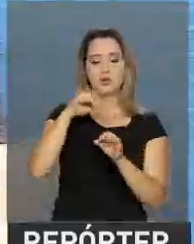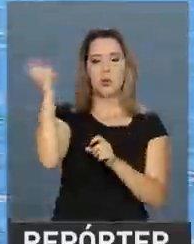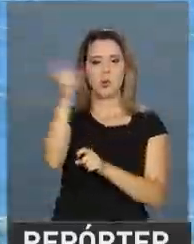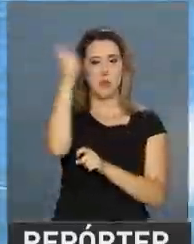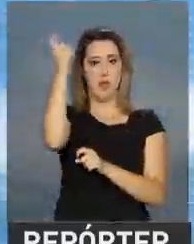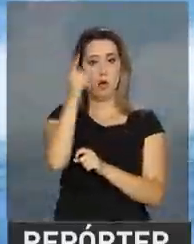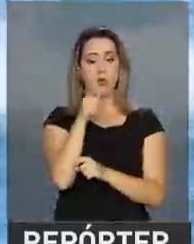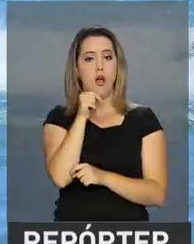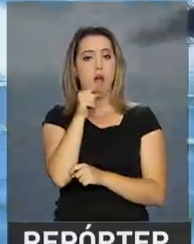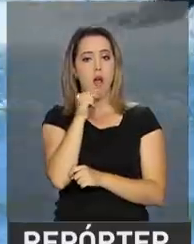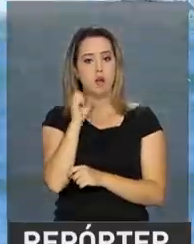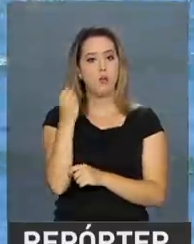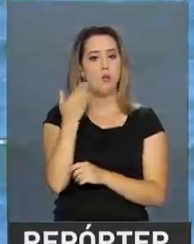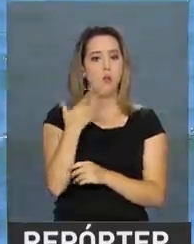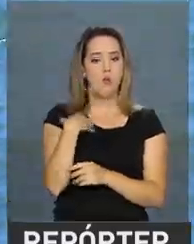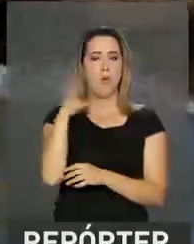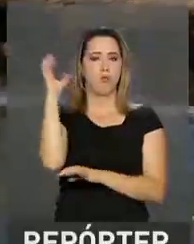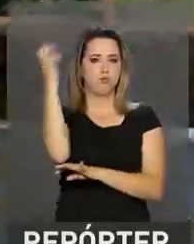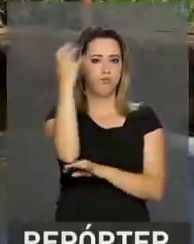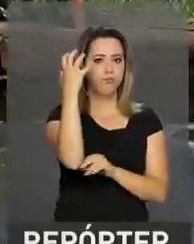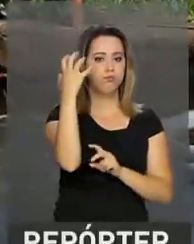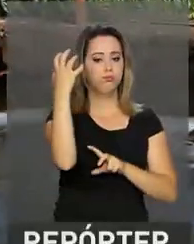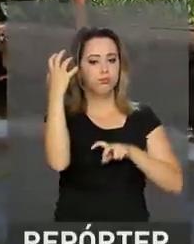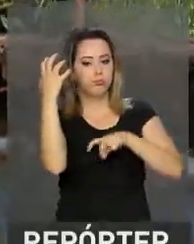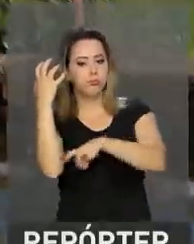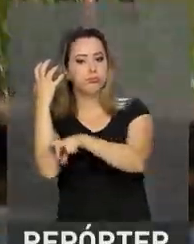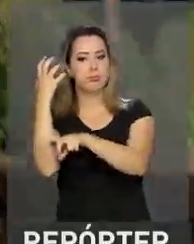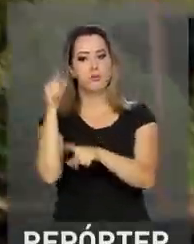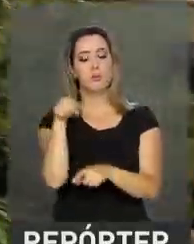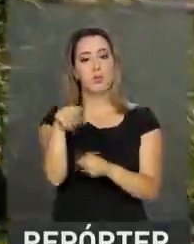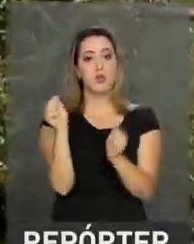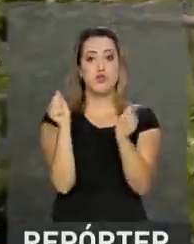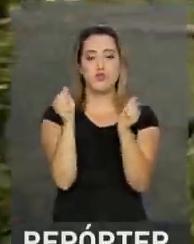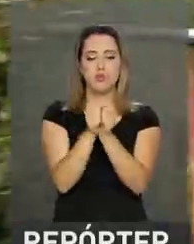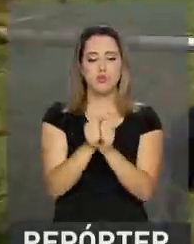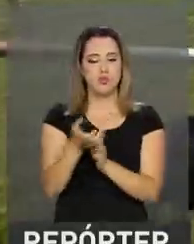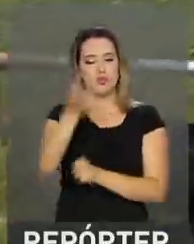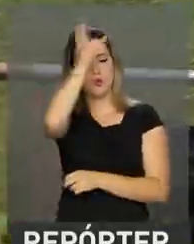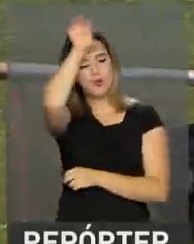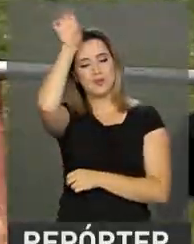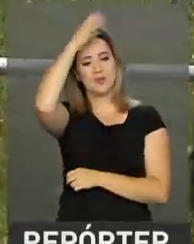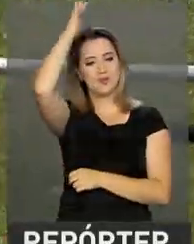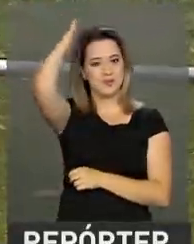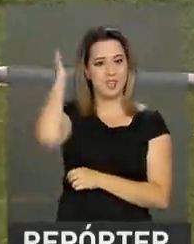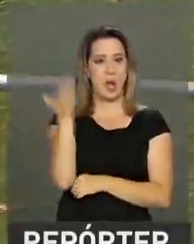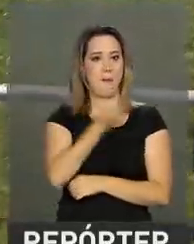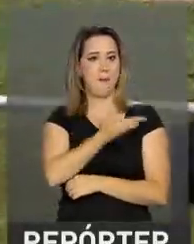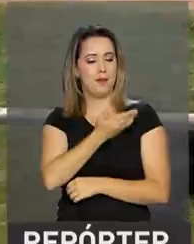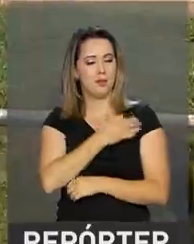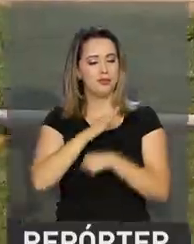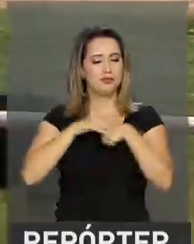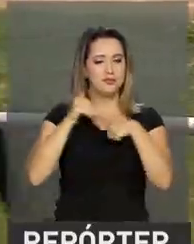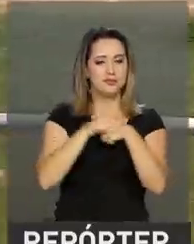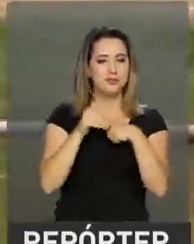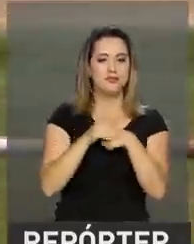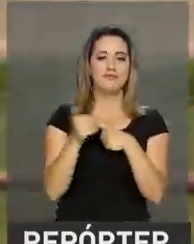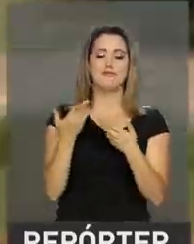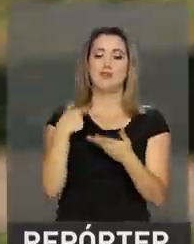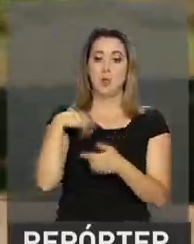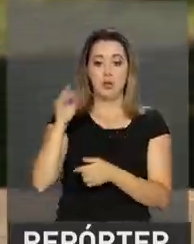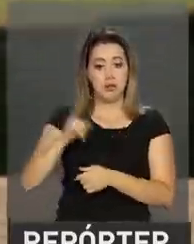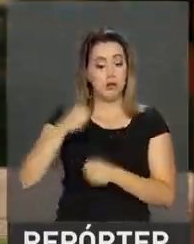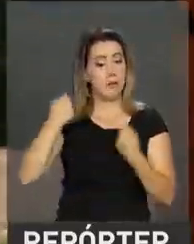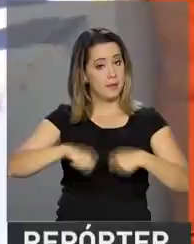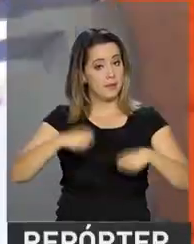na água ou nas matas. Com os bombeiros, a relação é de parceria, afeto e amizade, essenciais para enfrentar